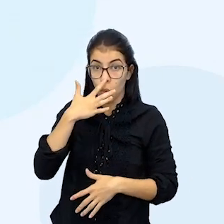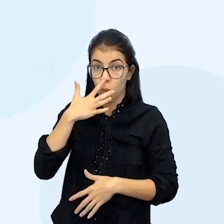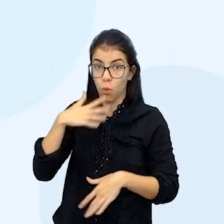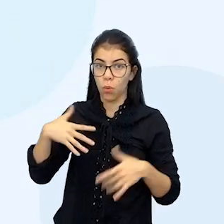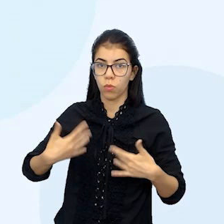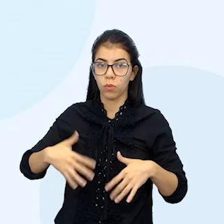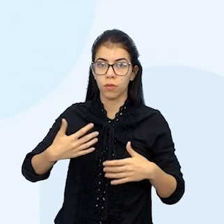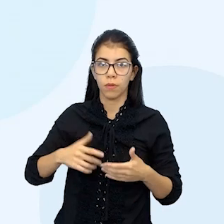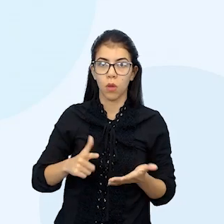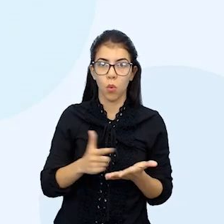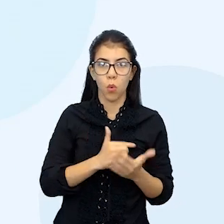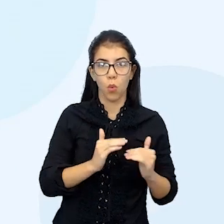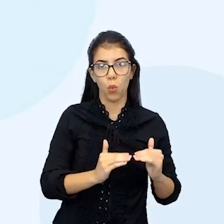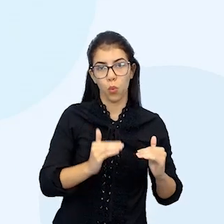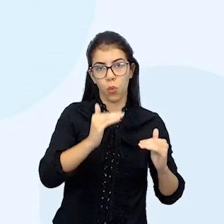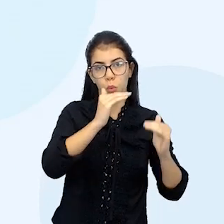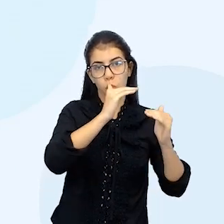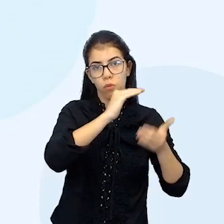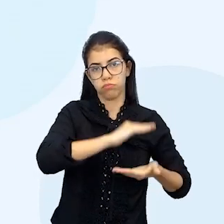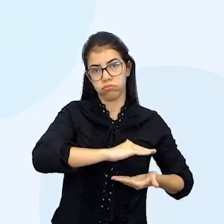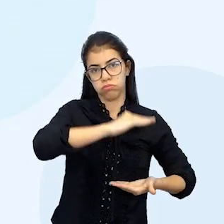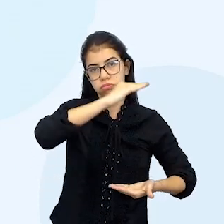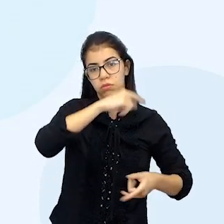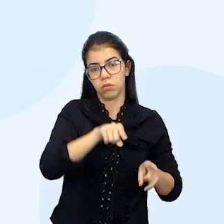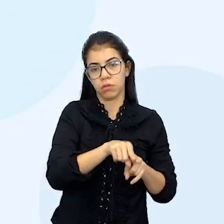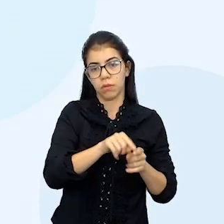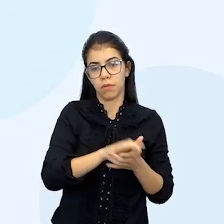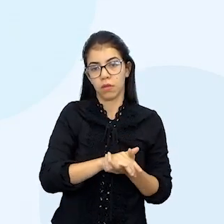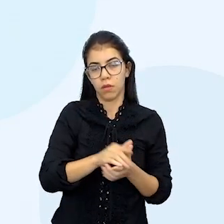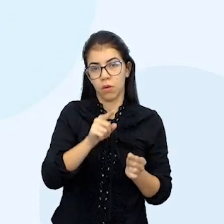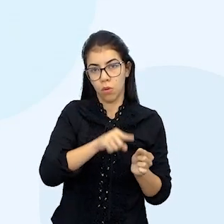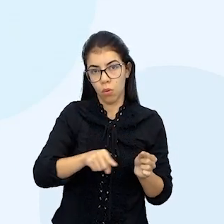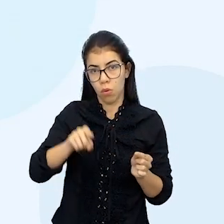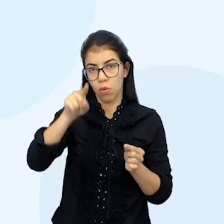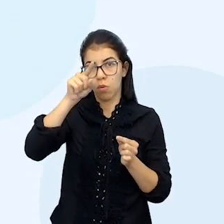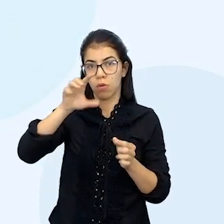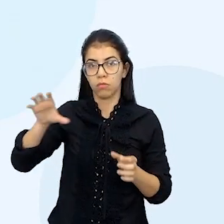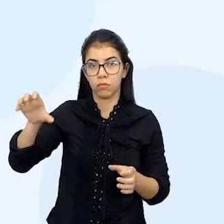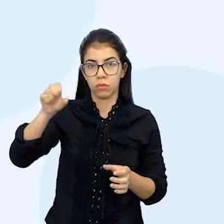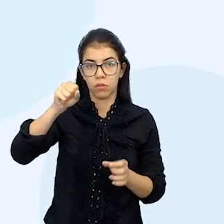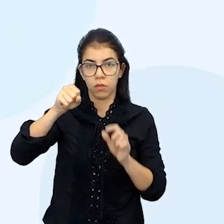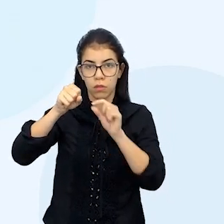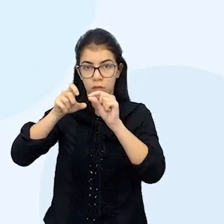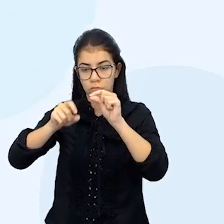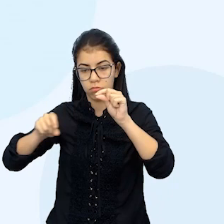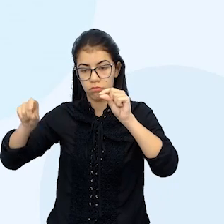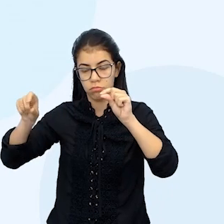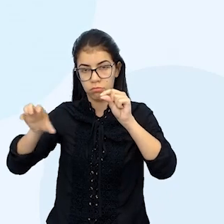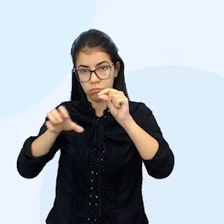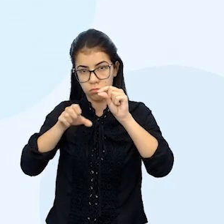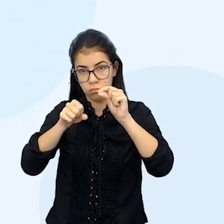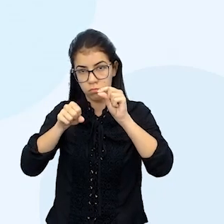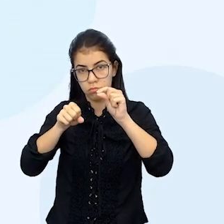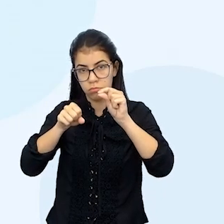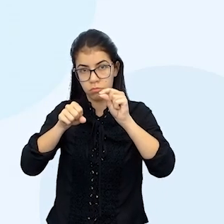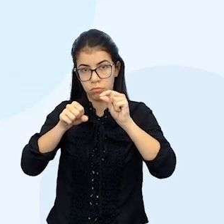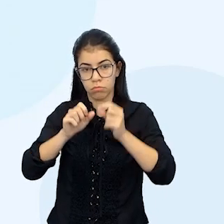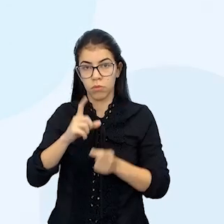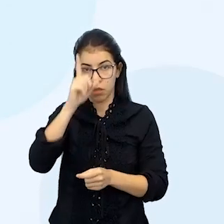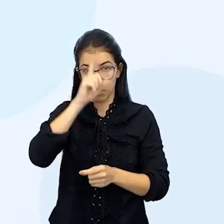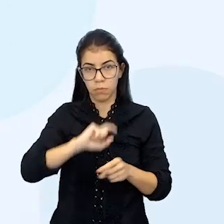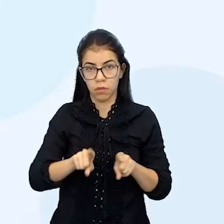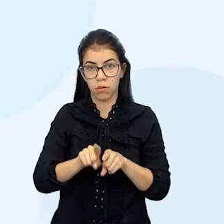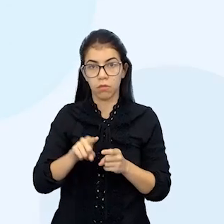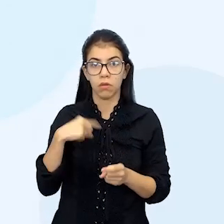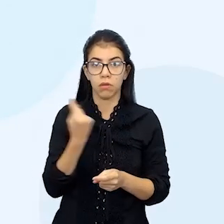pilha de livros com um fio e uma tomada, o outro segurando a tomada, né? Esse fio e tomada são amarelos, né? Nós